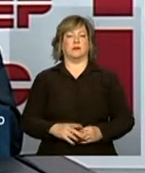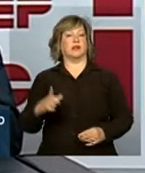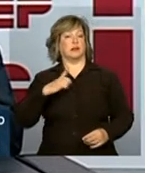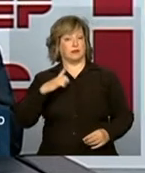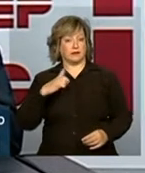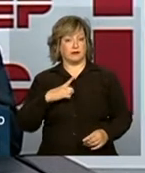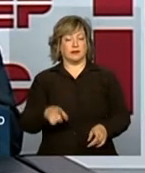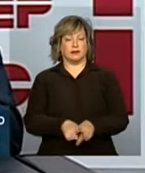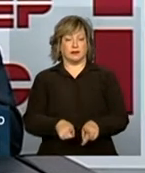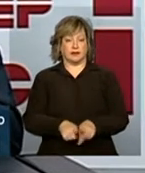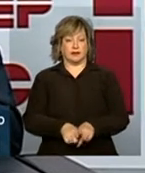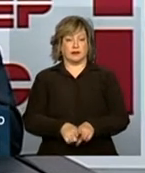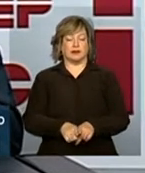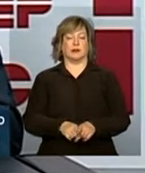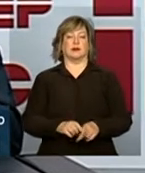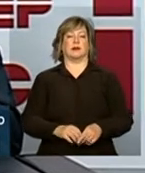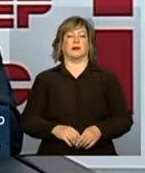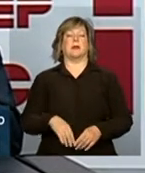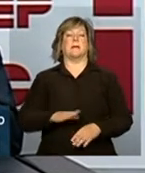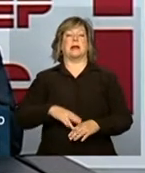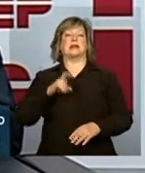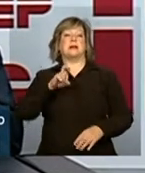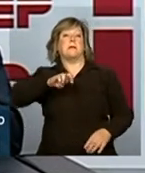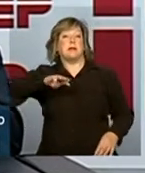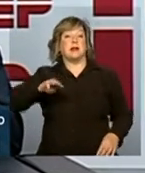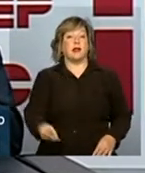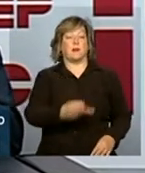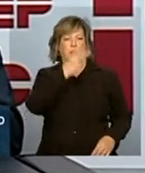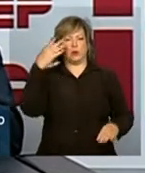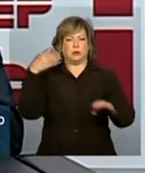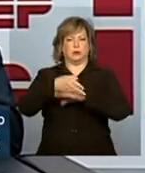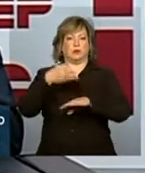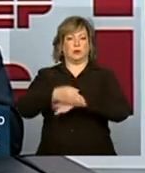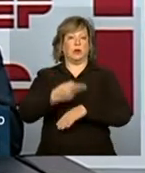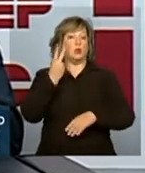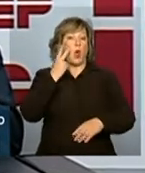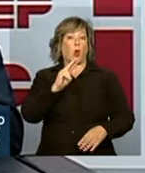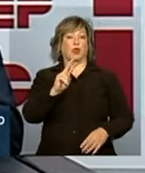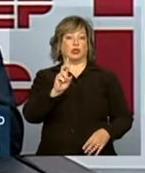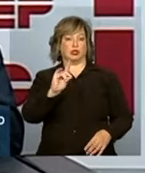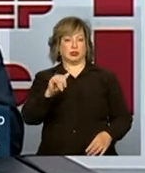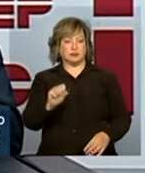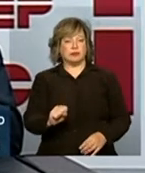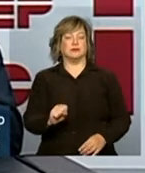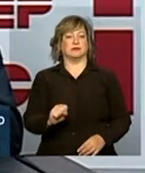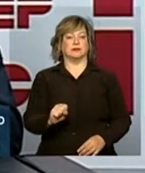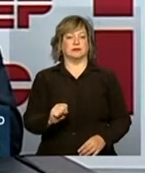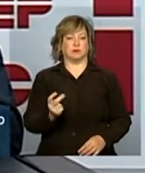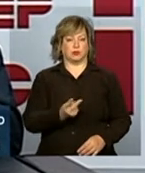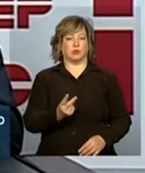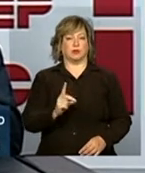Tivemos mais de 5 milhões de participantes nos dois dias.